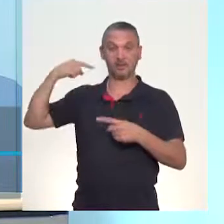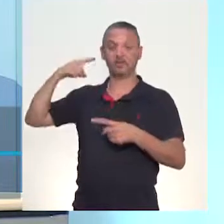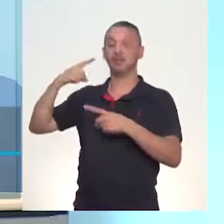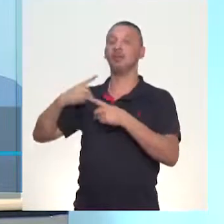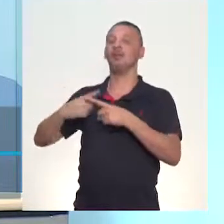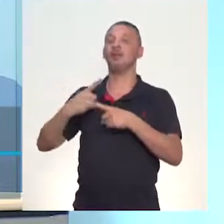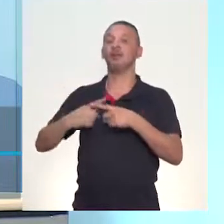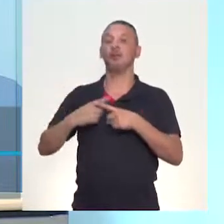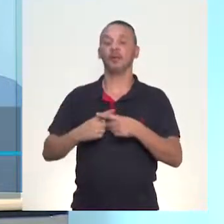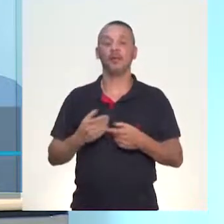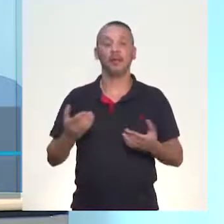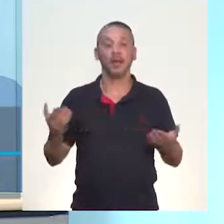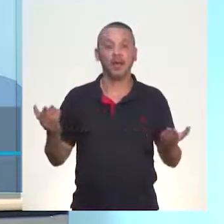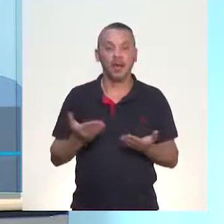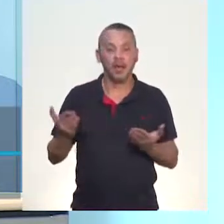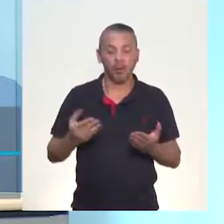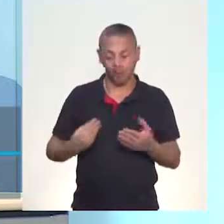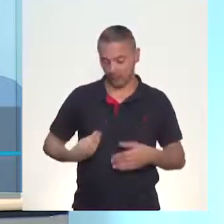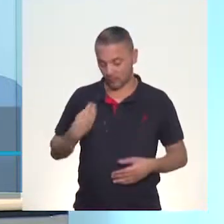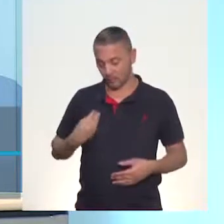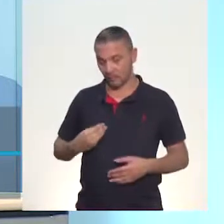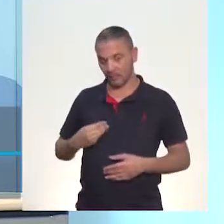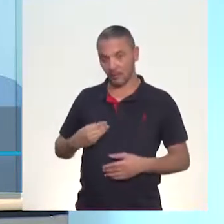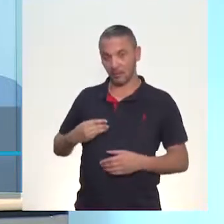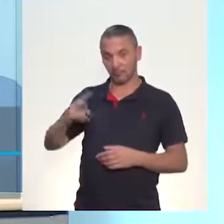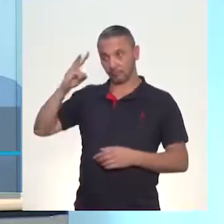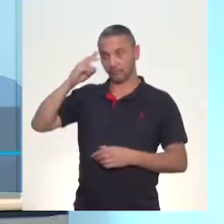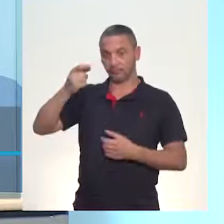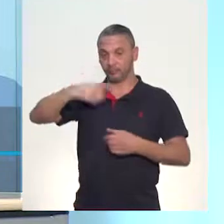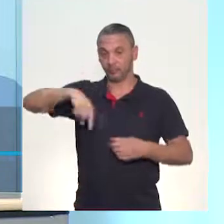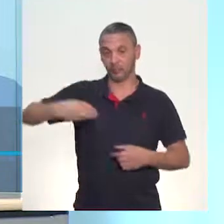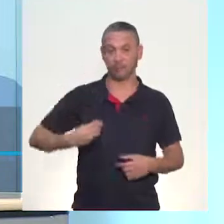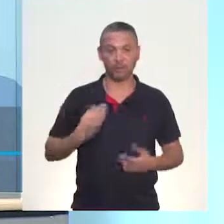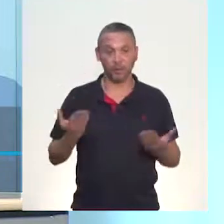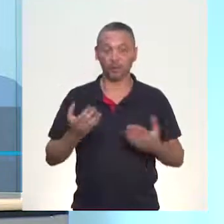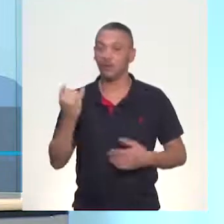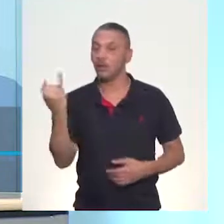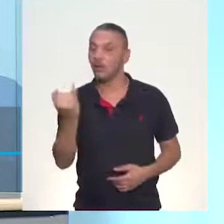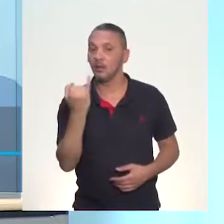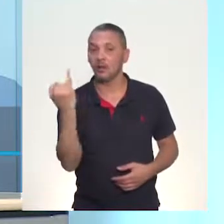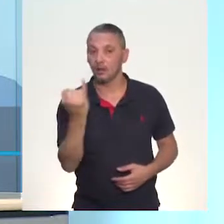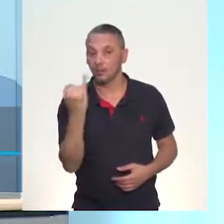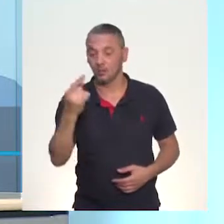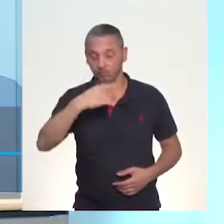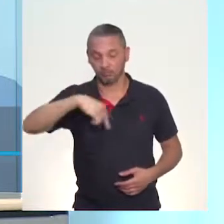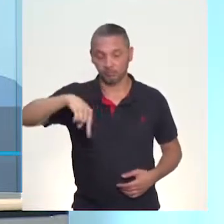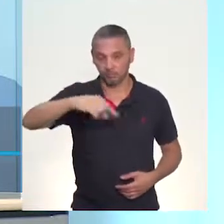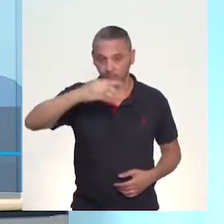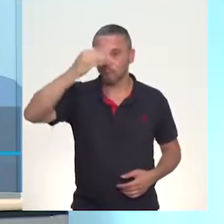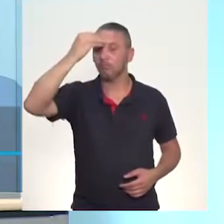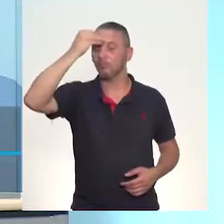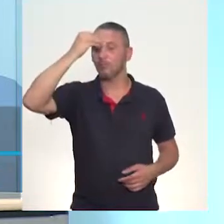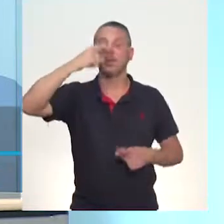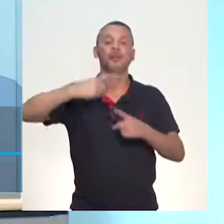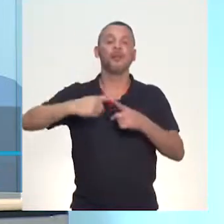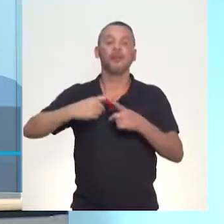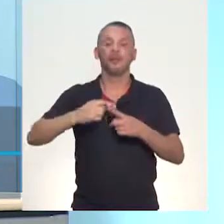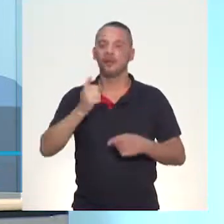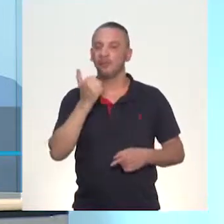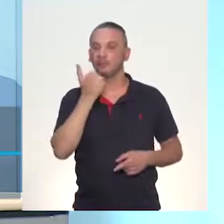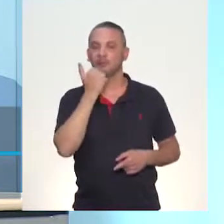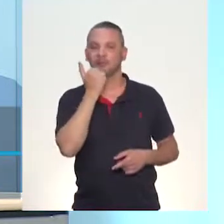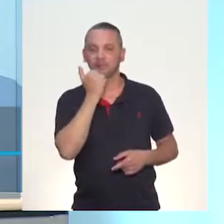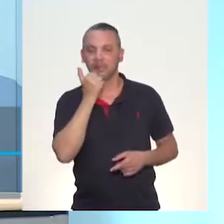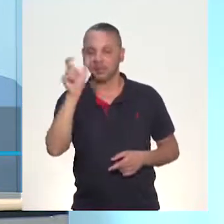acho o momento histórico que nós estamos passando muito importante, no sentido de que a ciência deve